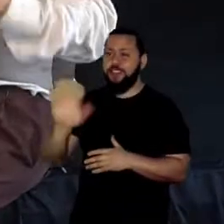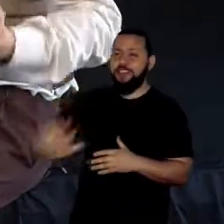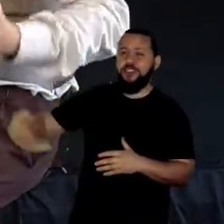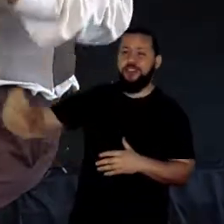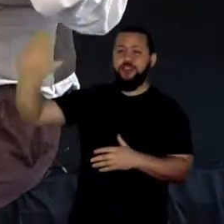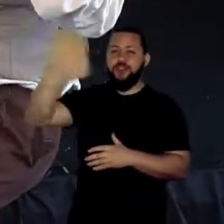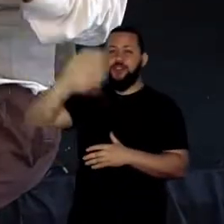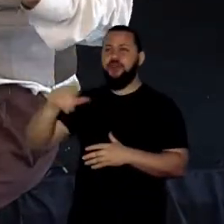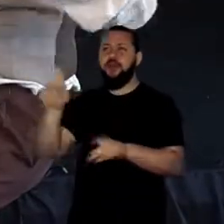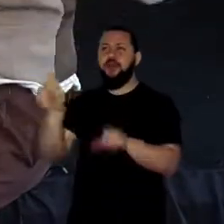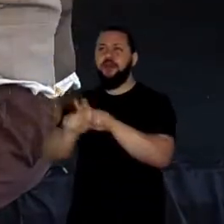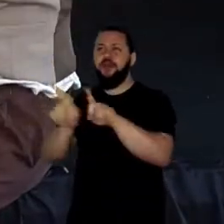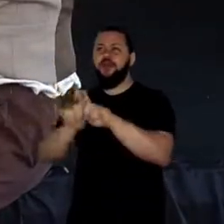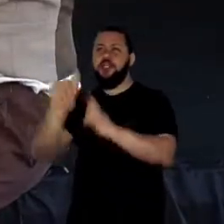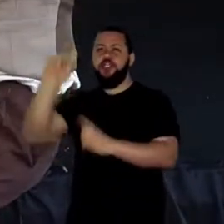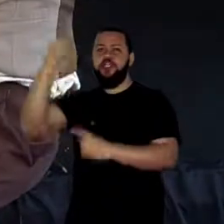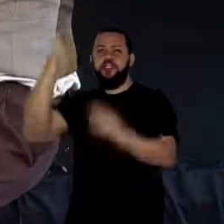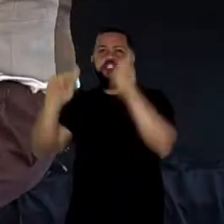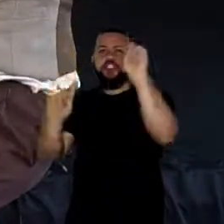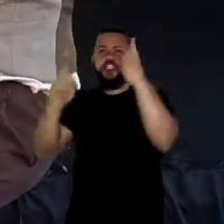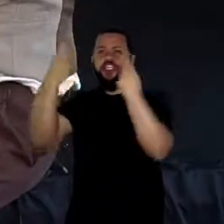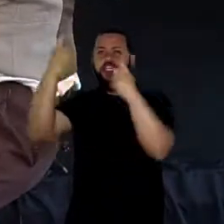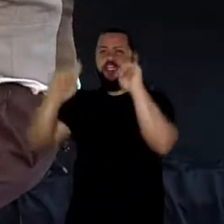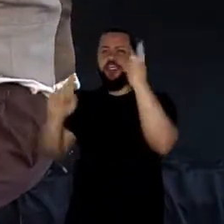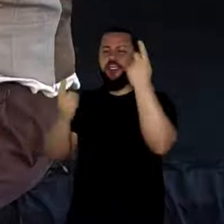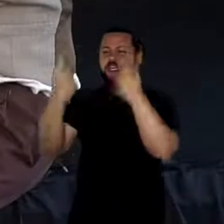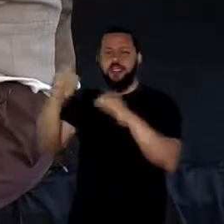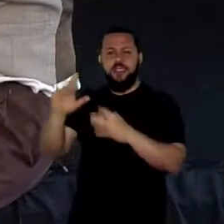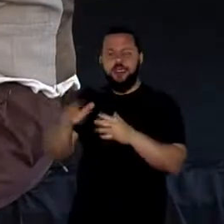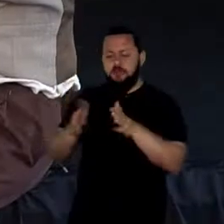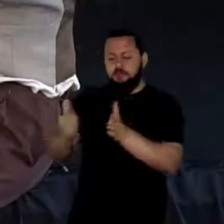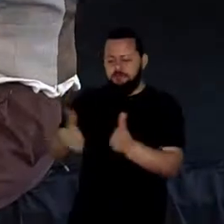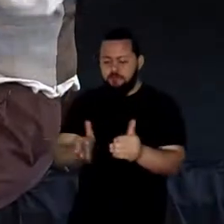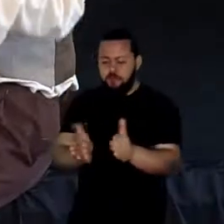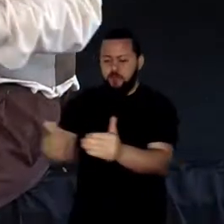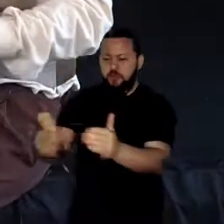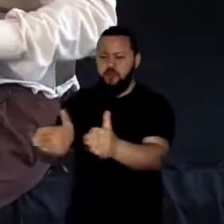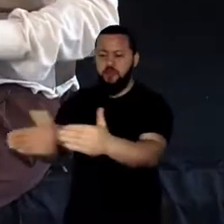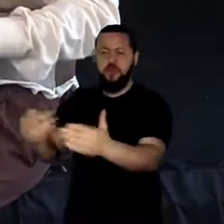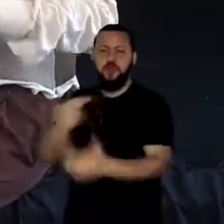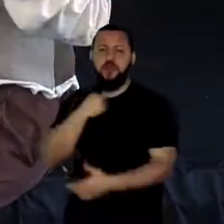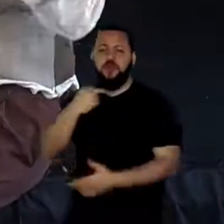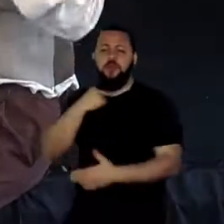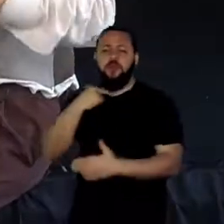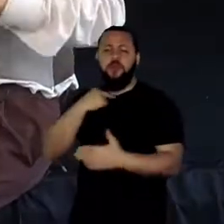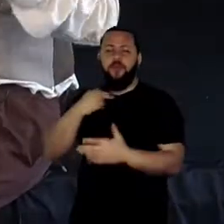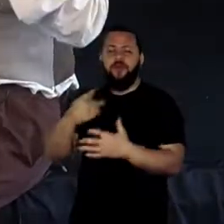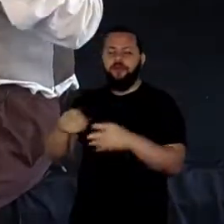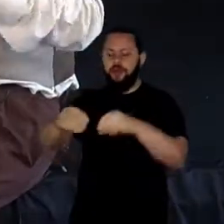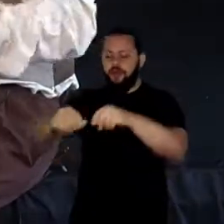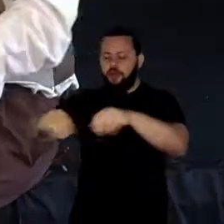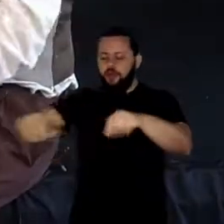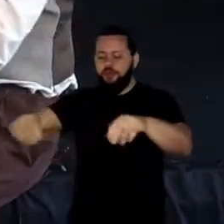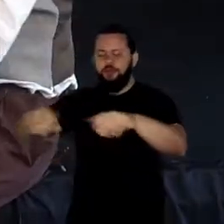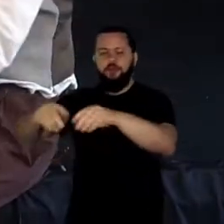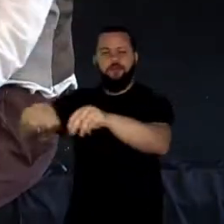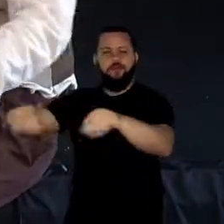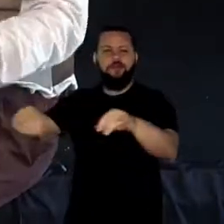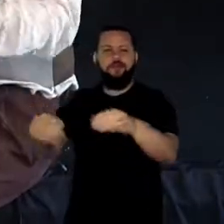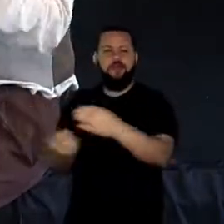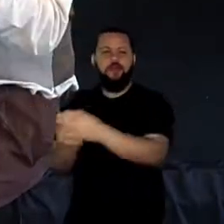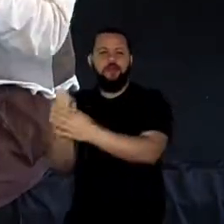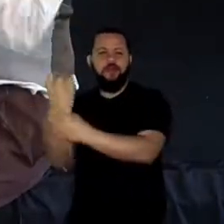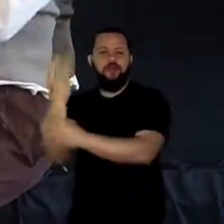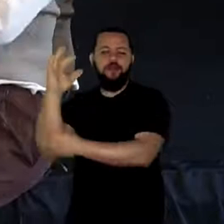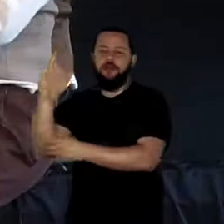muitos ribeirinhos não podem plantar porque o rio é cortado lá em cima por quem privatizou o rio, né? Então, isso é uma problemática muito grande,